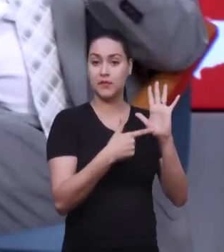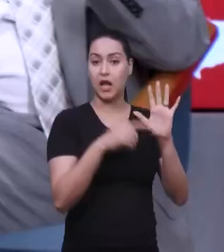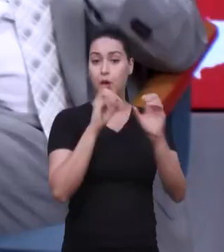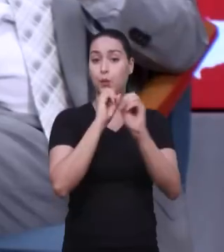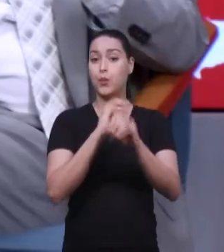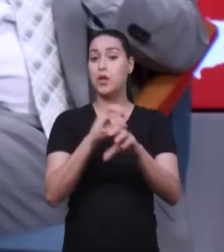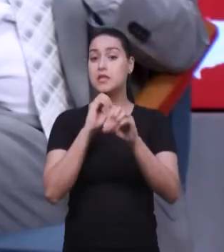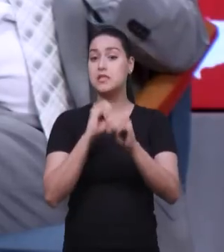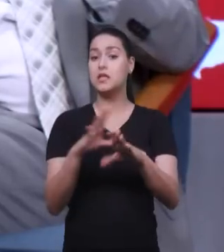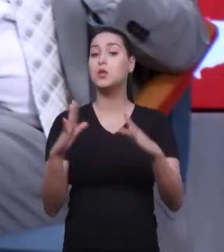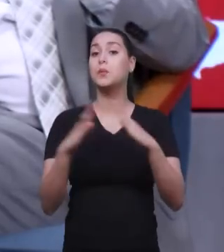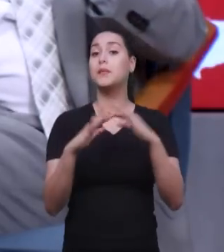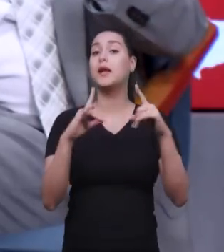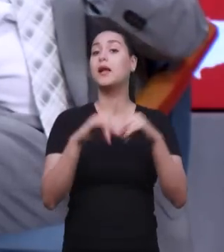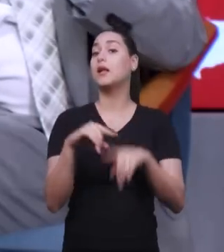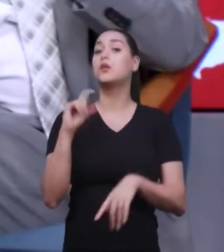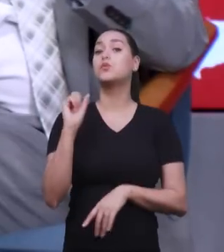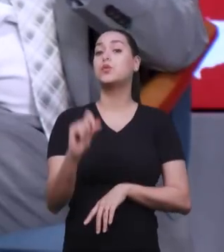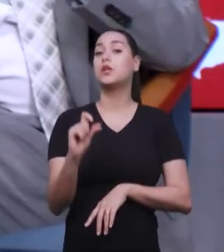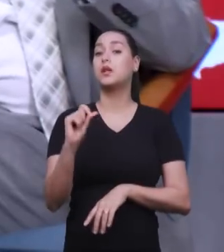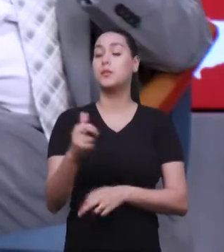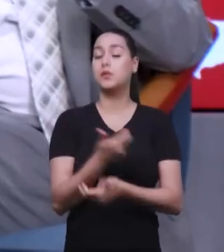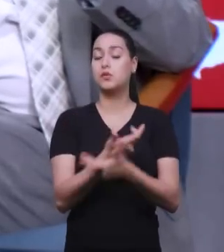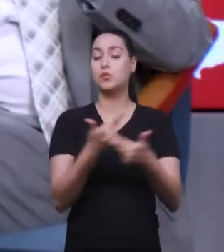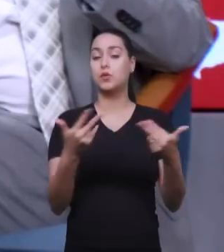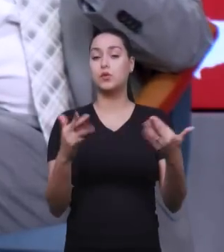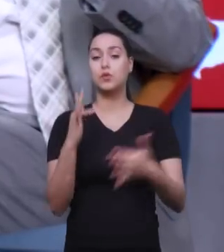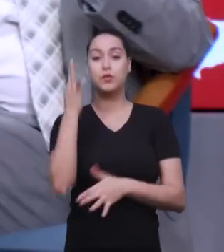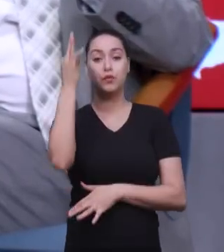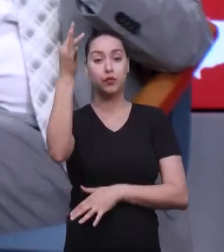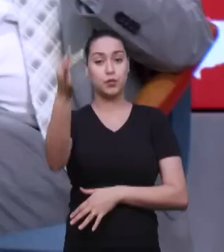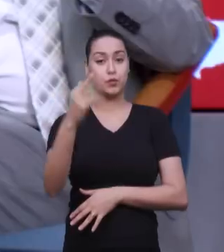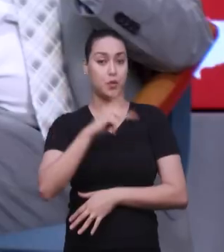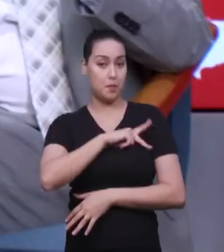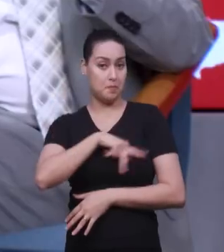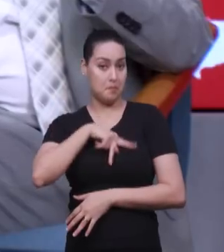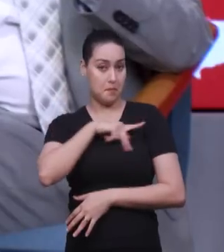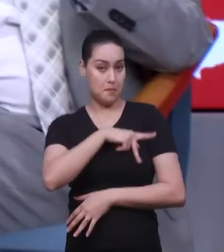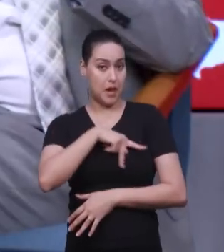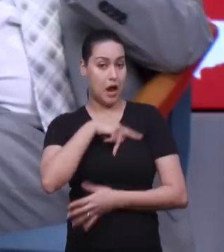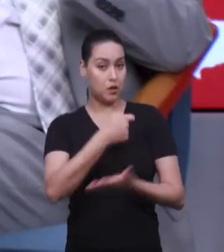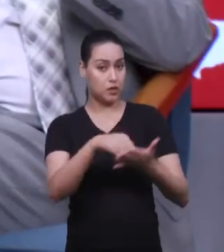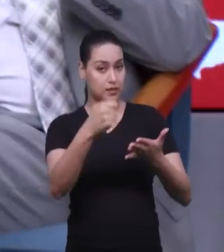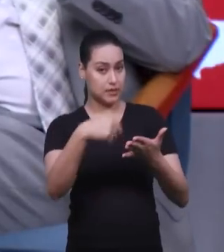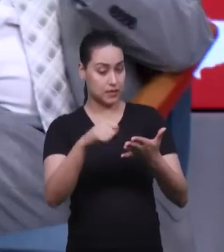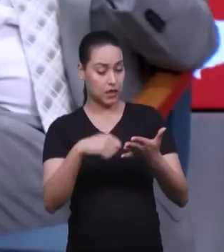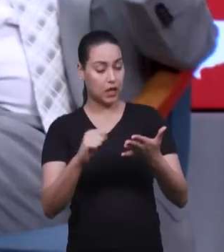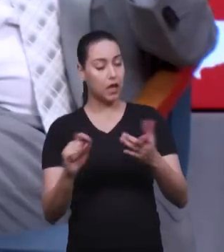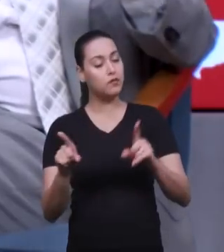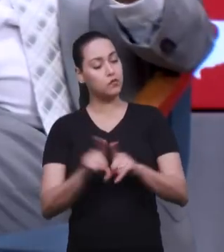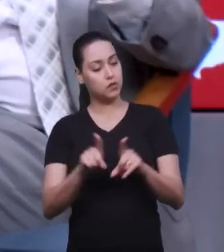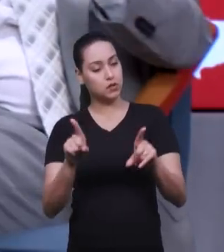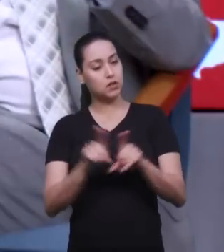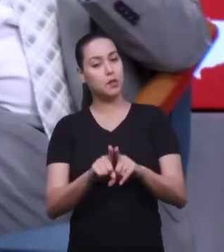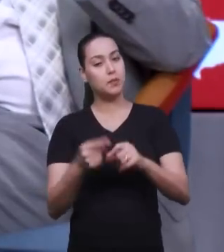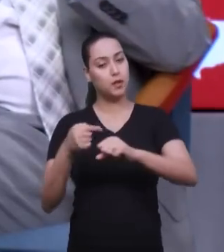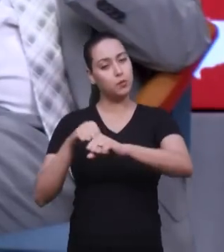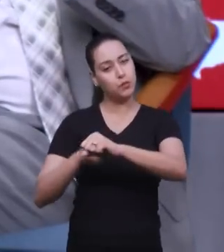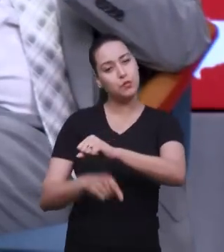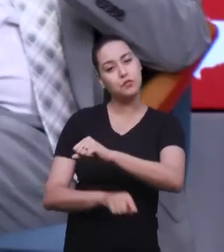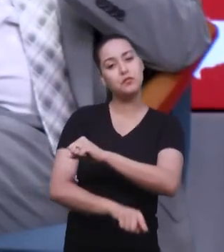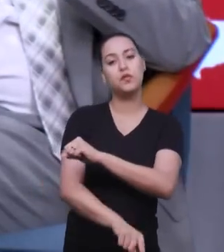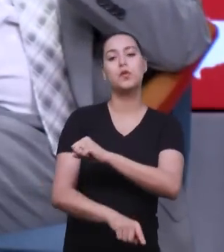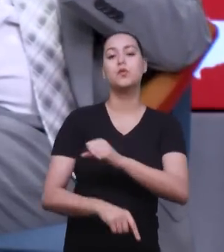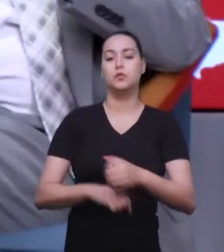dando um ensino já para a igreja, para aquilo que depois Paulo também fala de